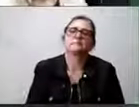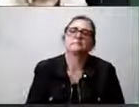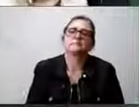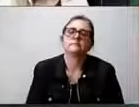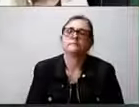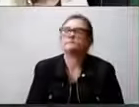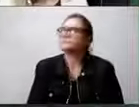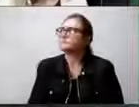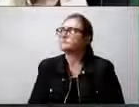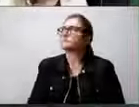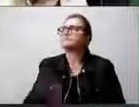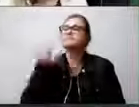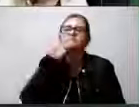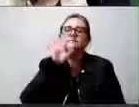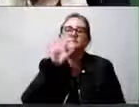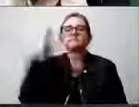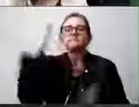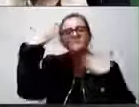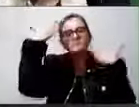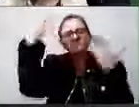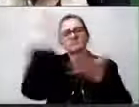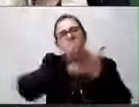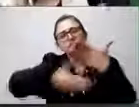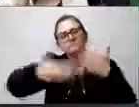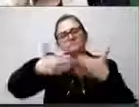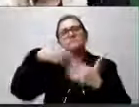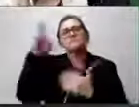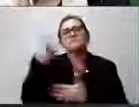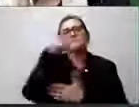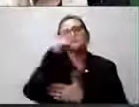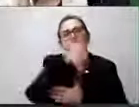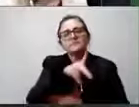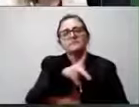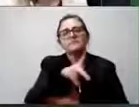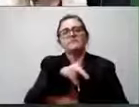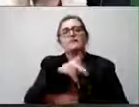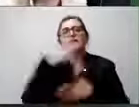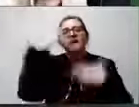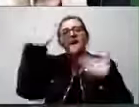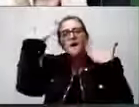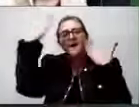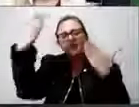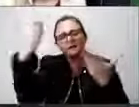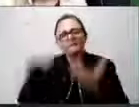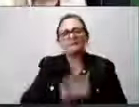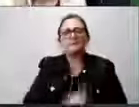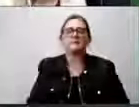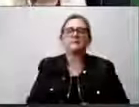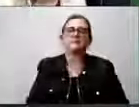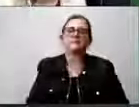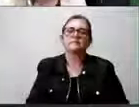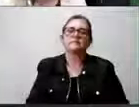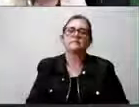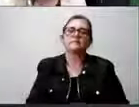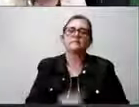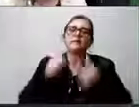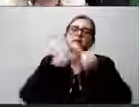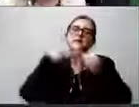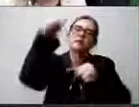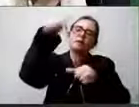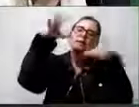Muito bacana, muito obrigado a todos os professores, muitas graças, professor Antônio, por estarem nessa noite